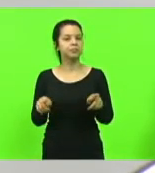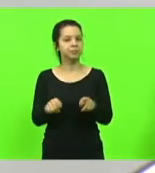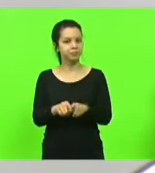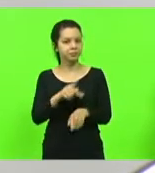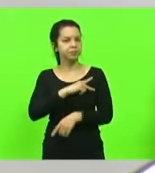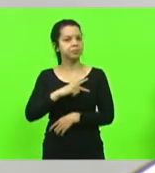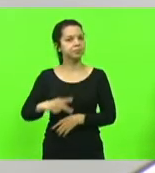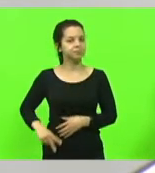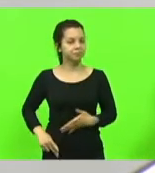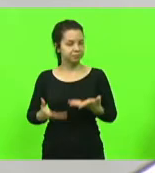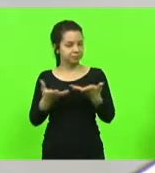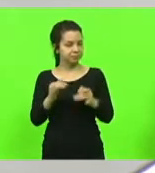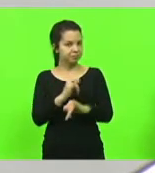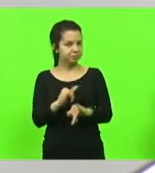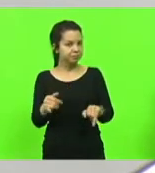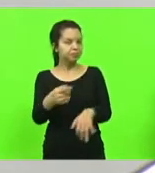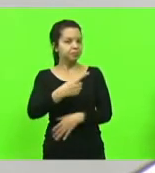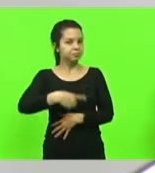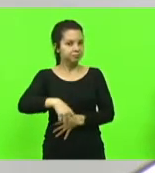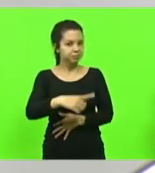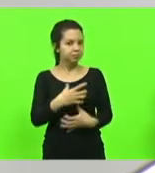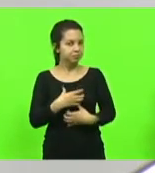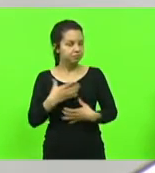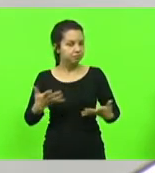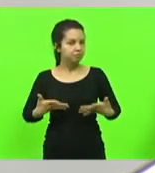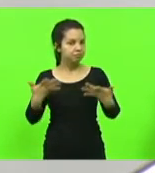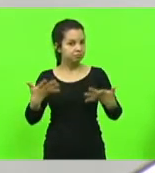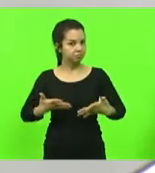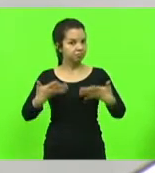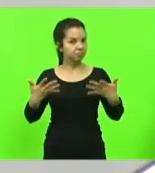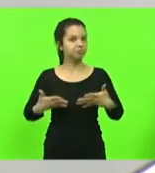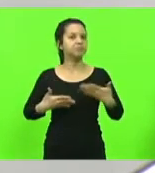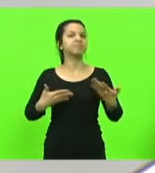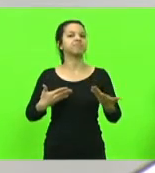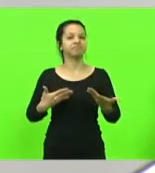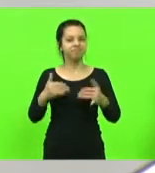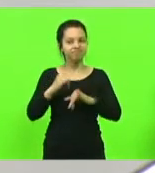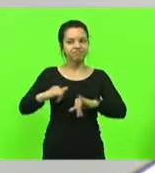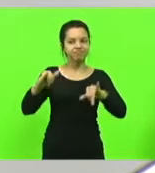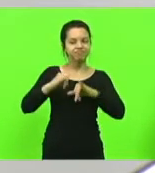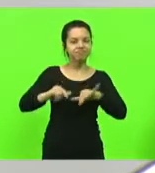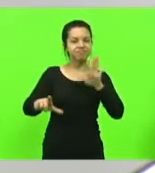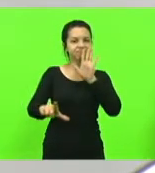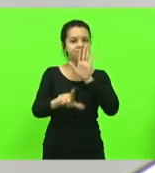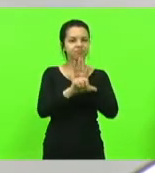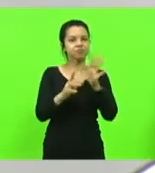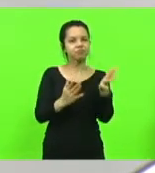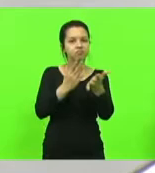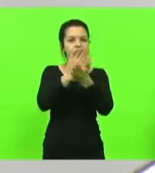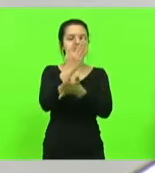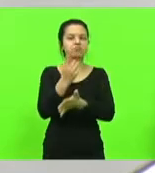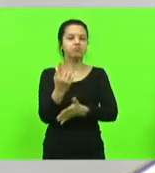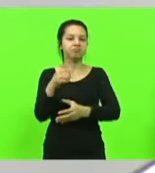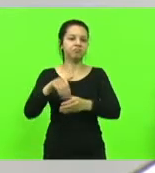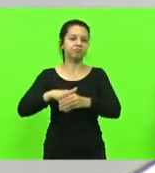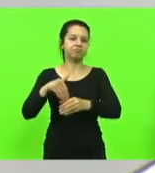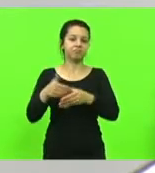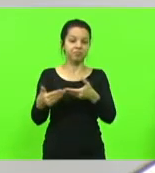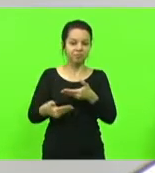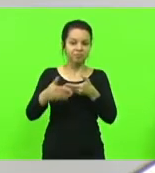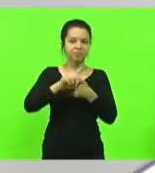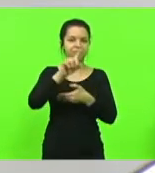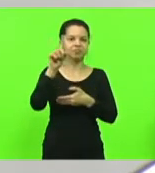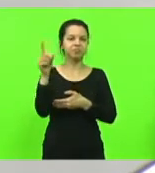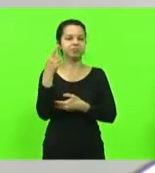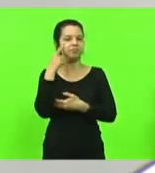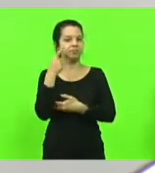estamos muito felizes com a repercussão da lei que aprovamos ontem, em primeiro turno. Começar o dia vendo que o ensino da